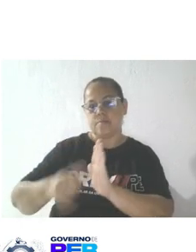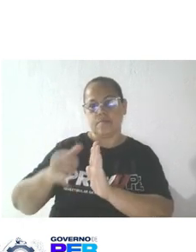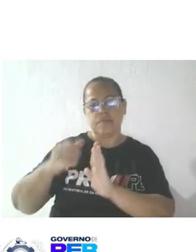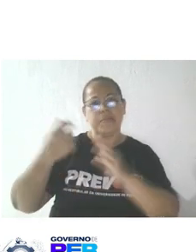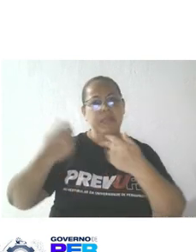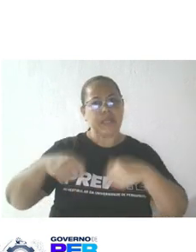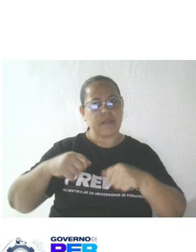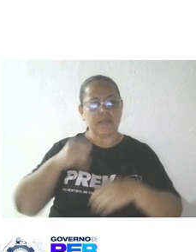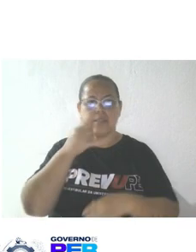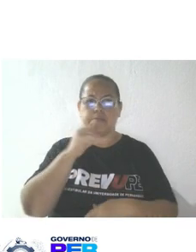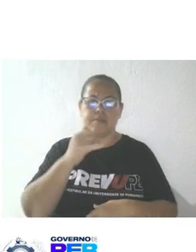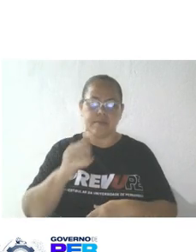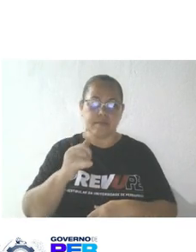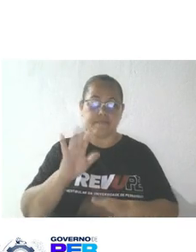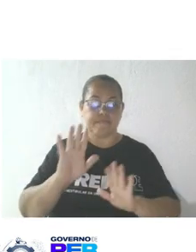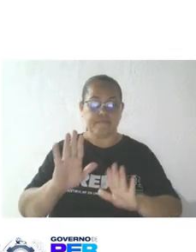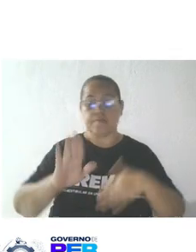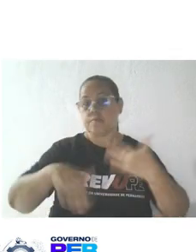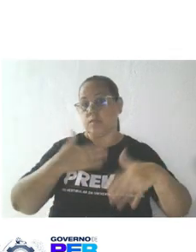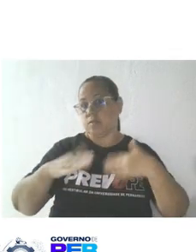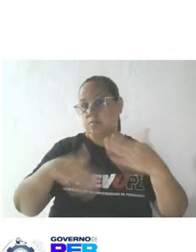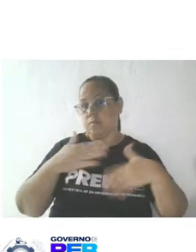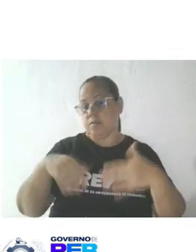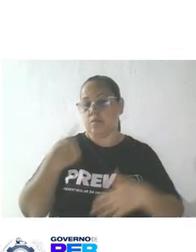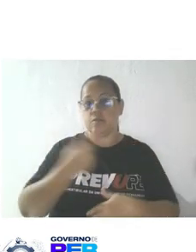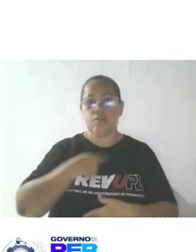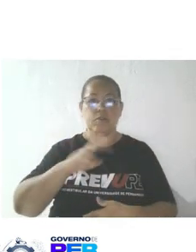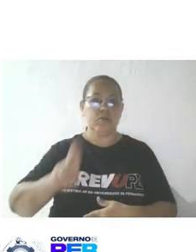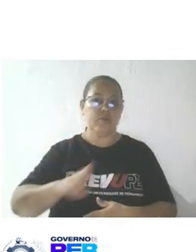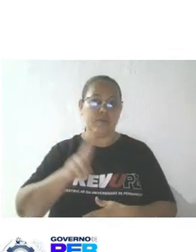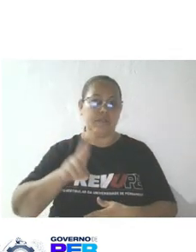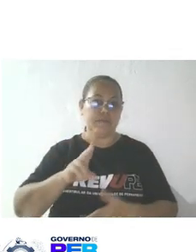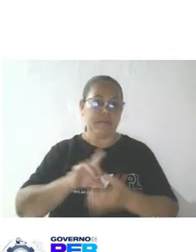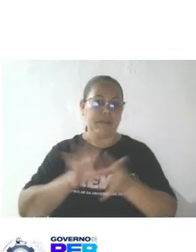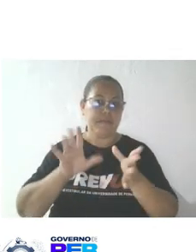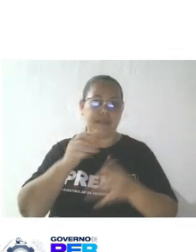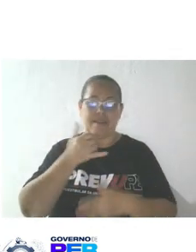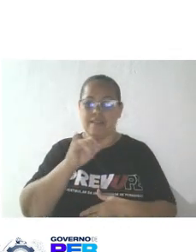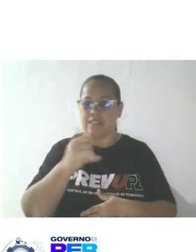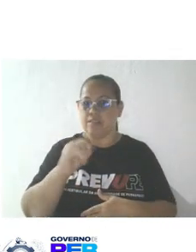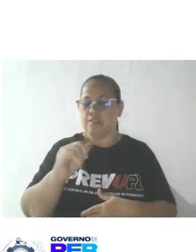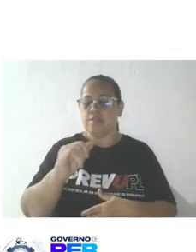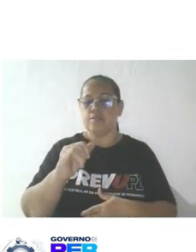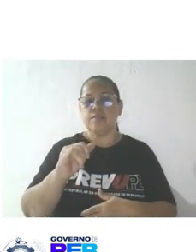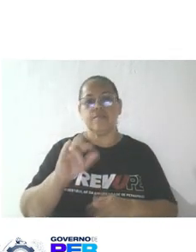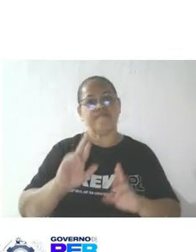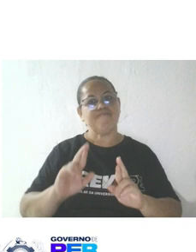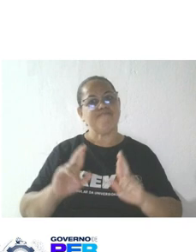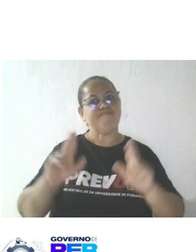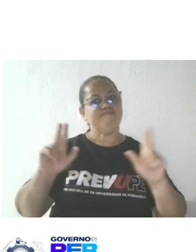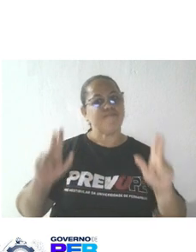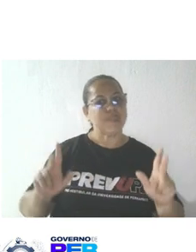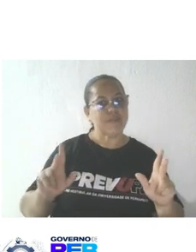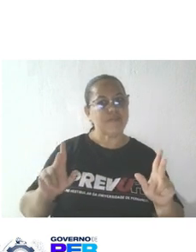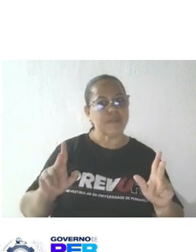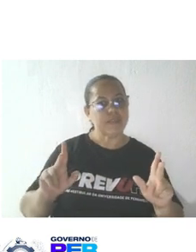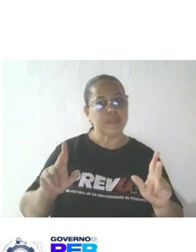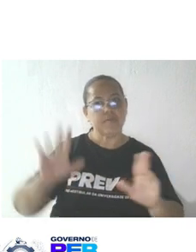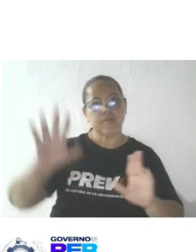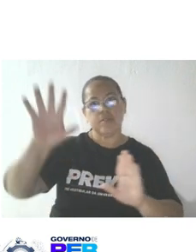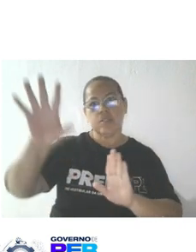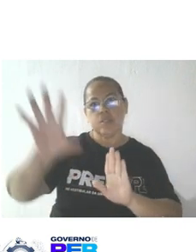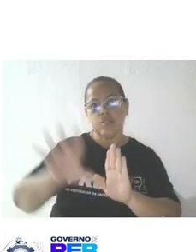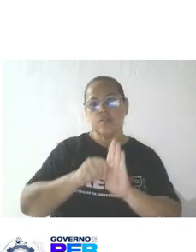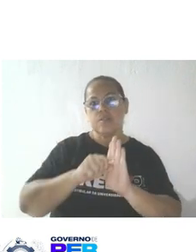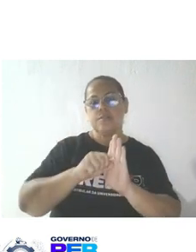Pessoal, os processos que a gente utiliza para liberar energia, eles são diferentes dos processos de síntese de